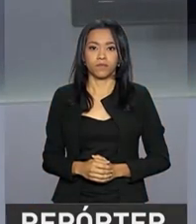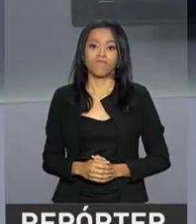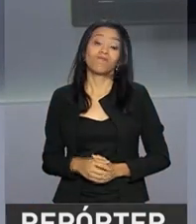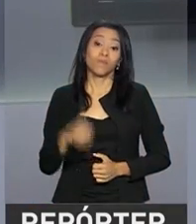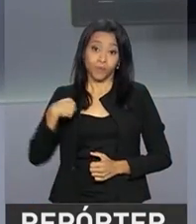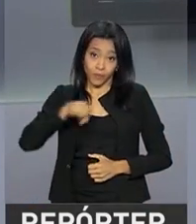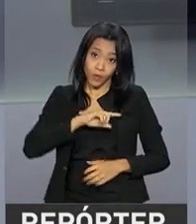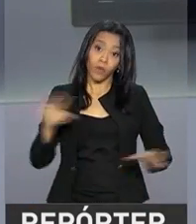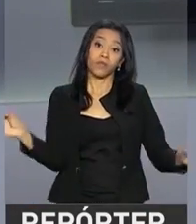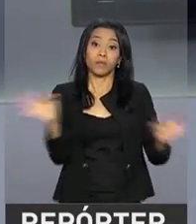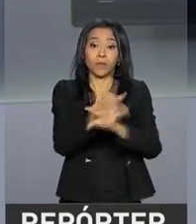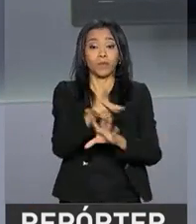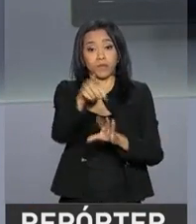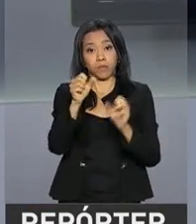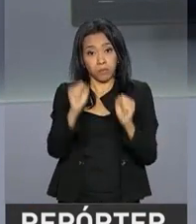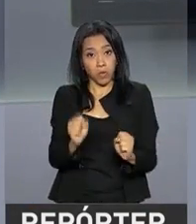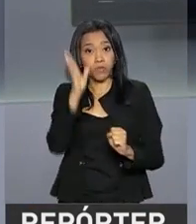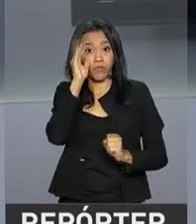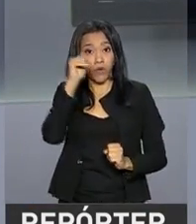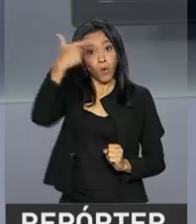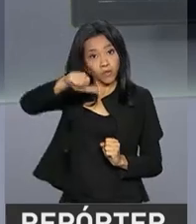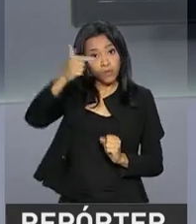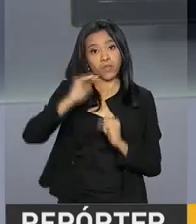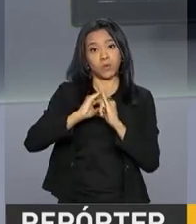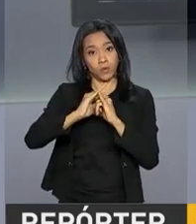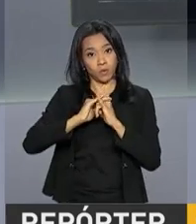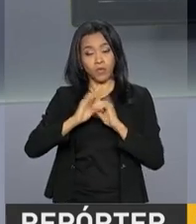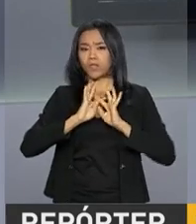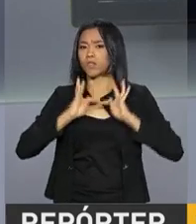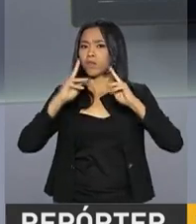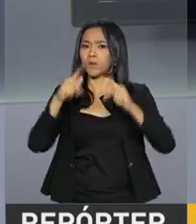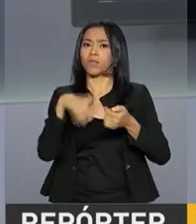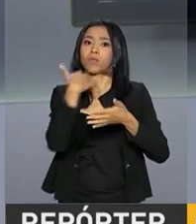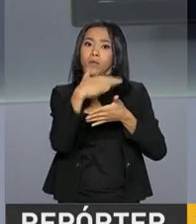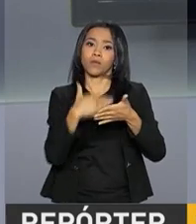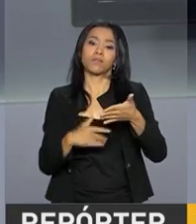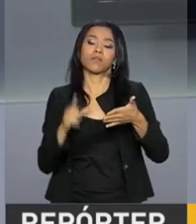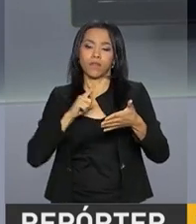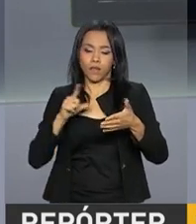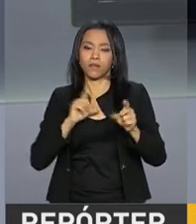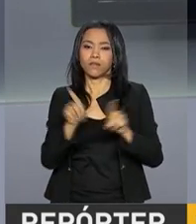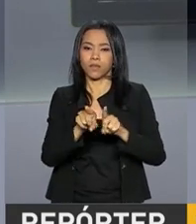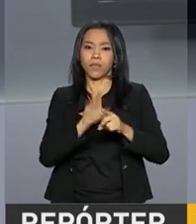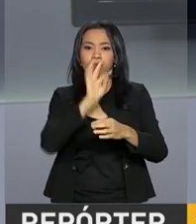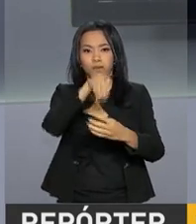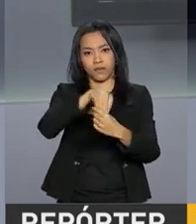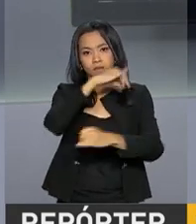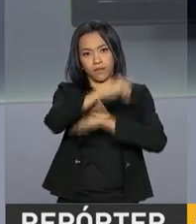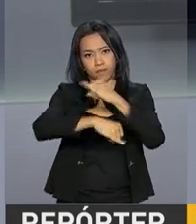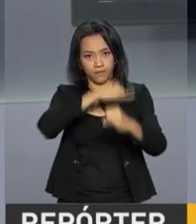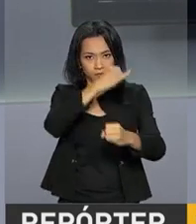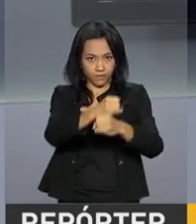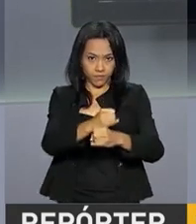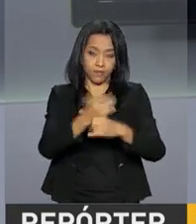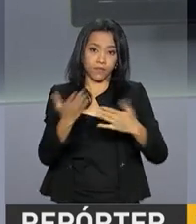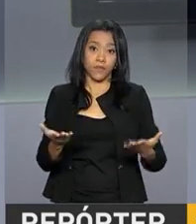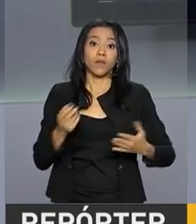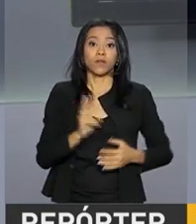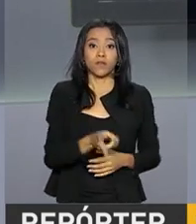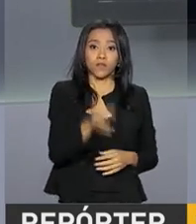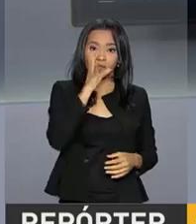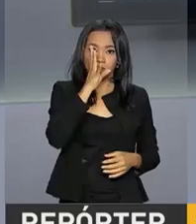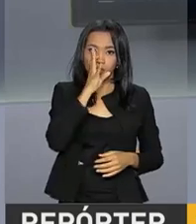Nós ficamos por aqui. Você pode rever as reportagens no YouTube e toda a nossa programação também está na página da NBR na